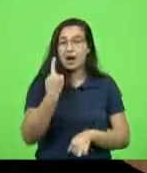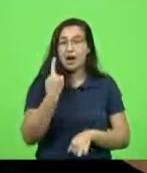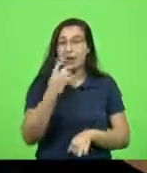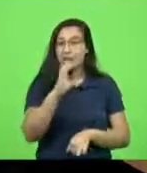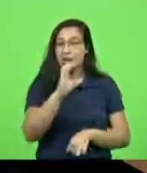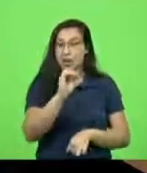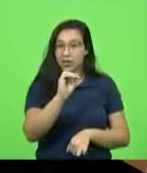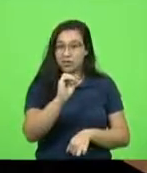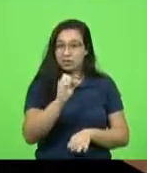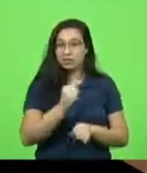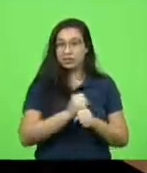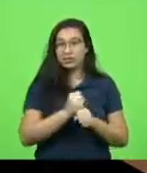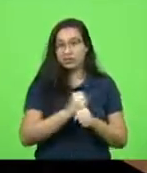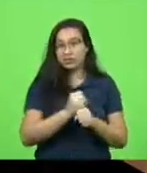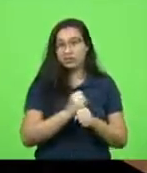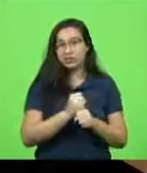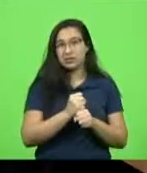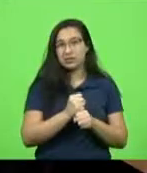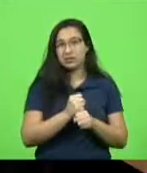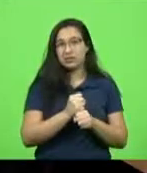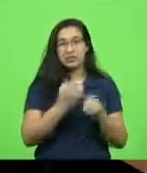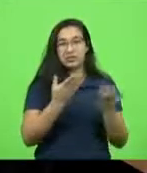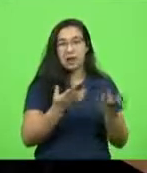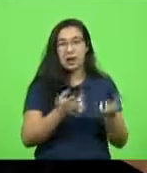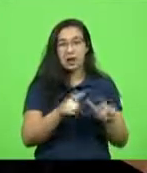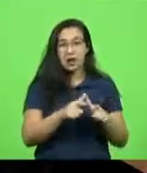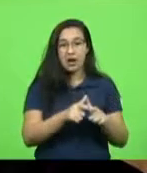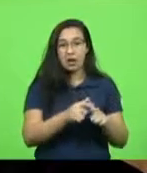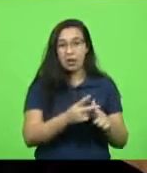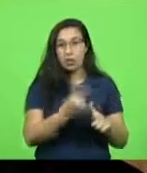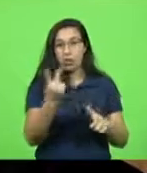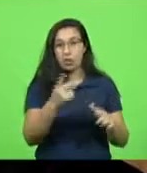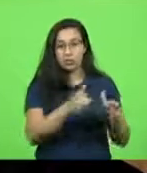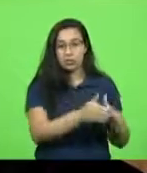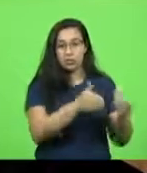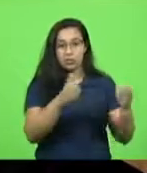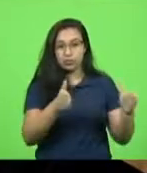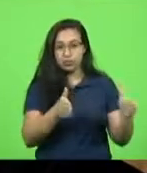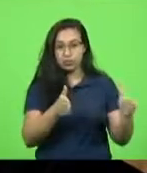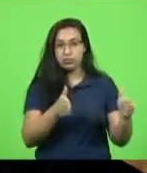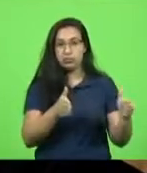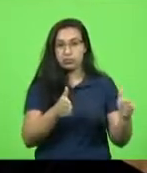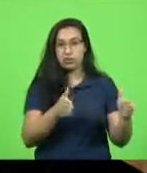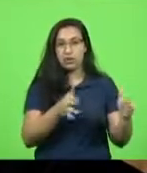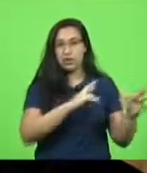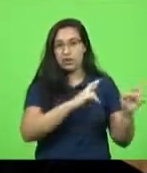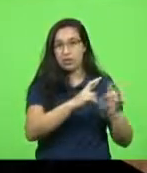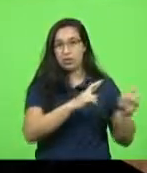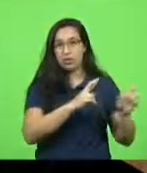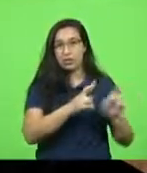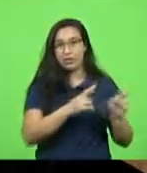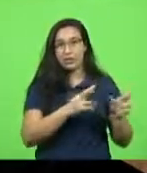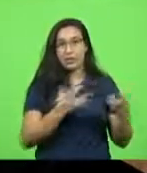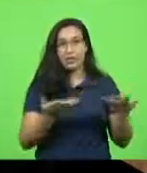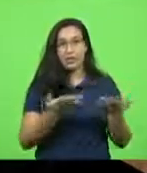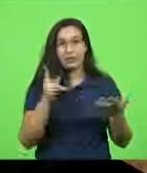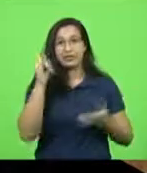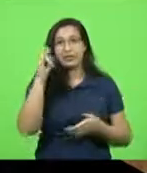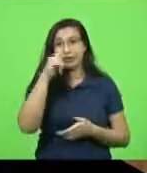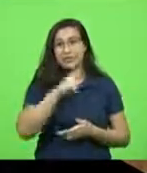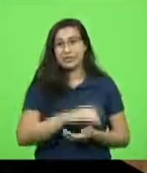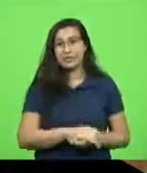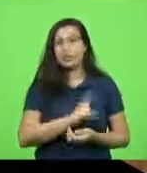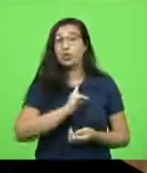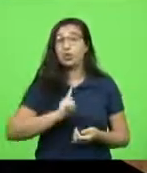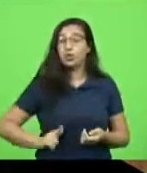a duplicação dessa Rodovia se não é e eu tenho defendido e Continua defendendo que enquanto o